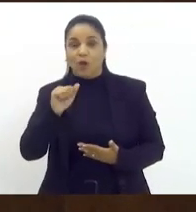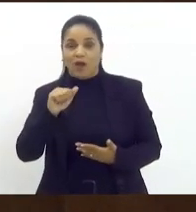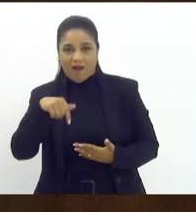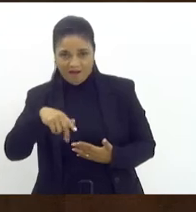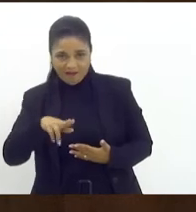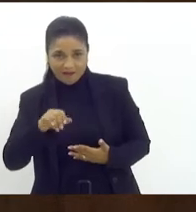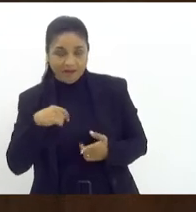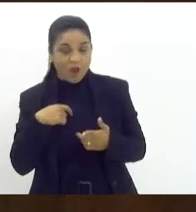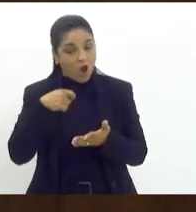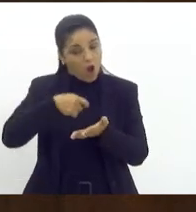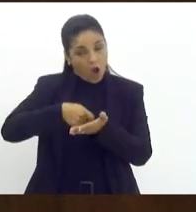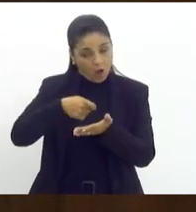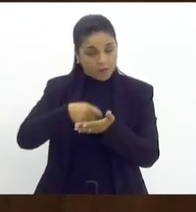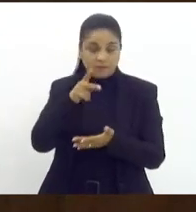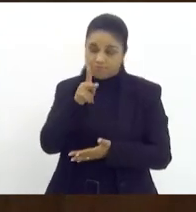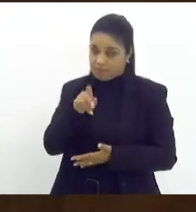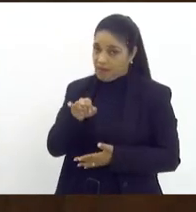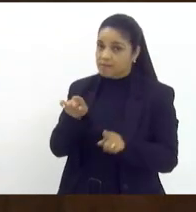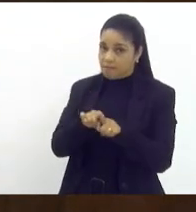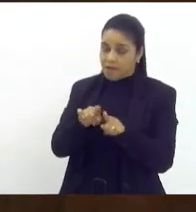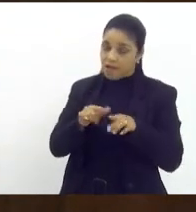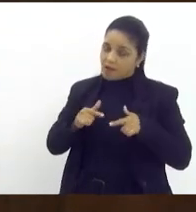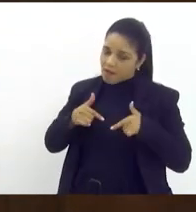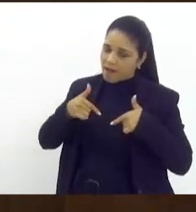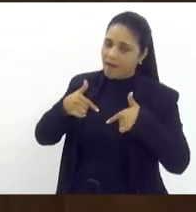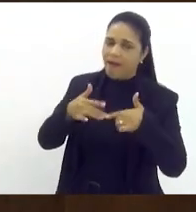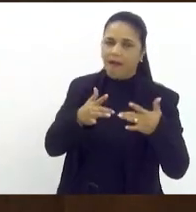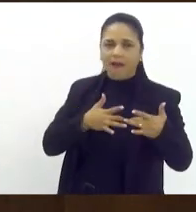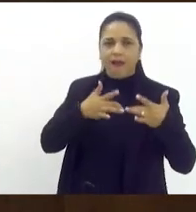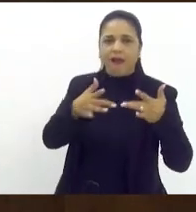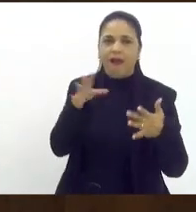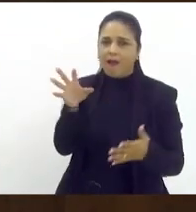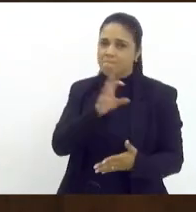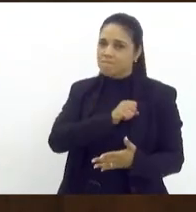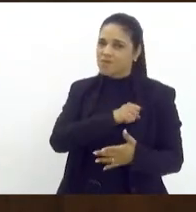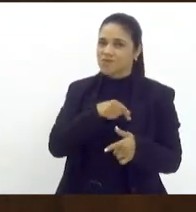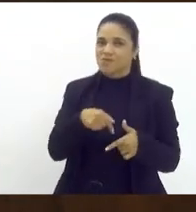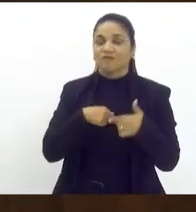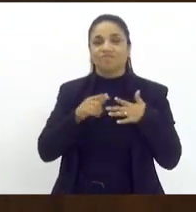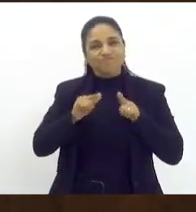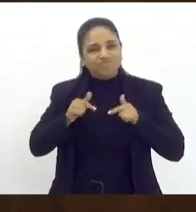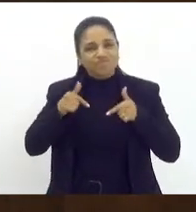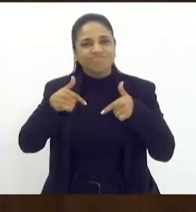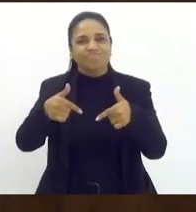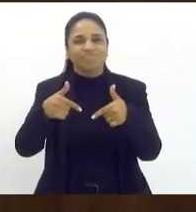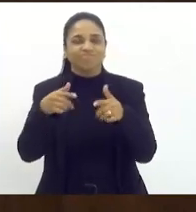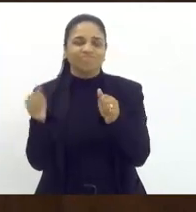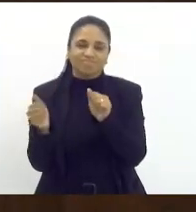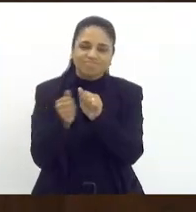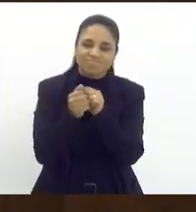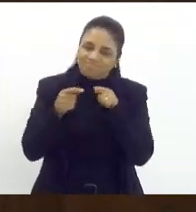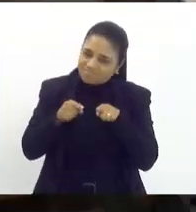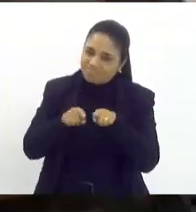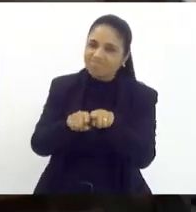ser só obrigação é responsabilidade deve ser um gesto de amor um gesto de consciência um gesto de companheirismo